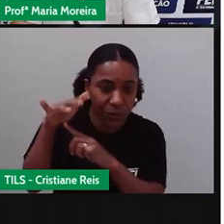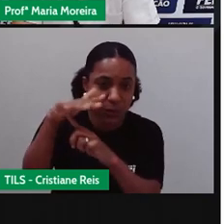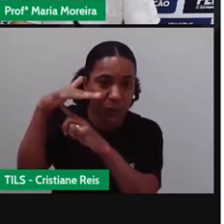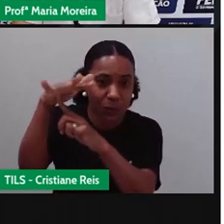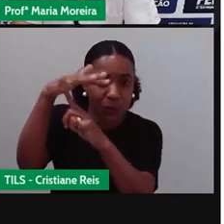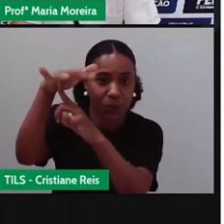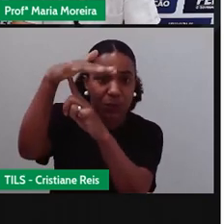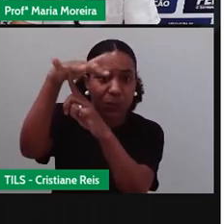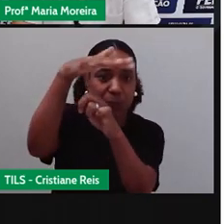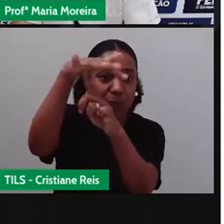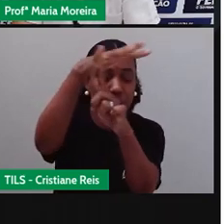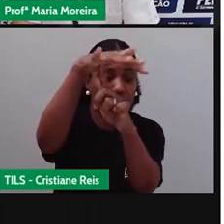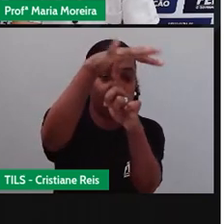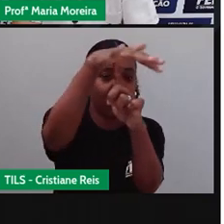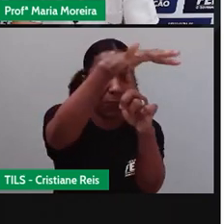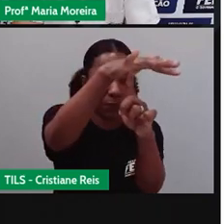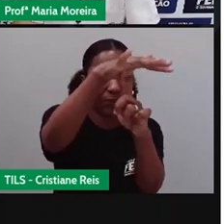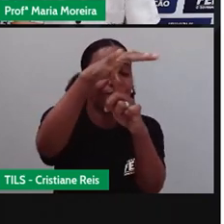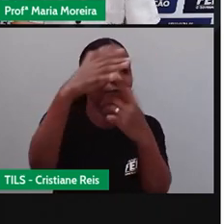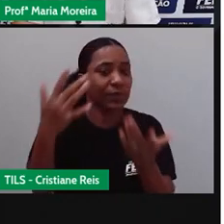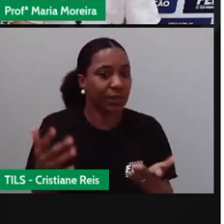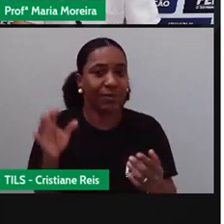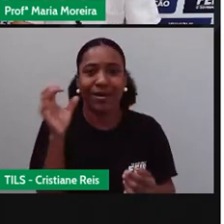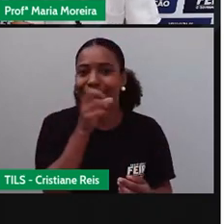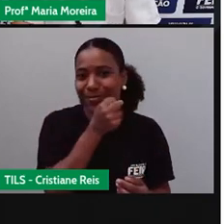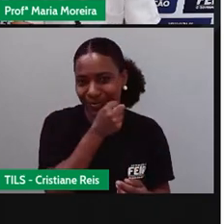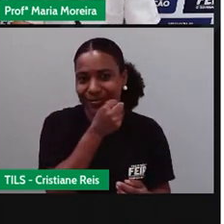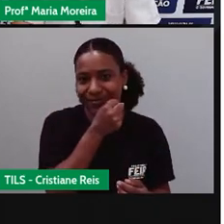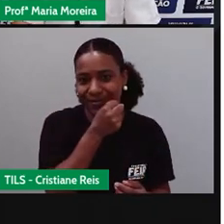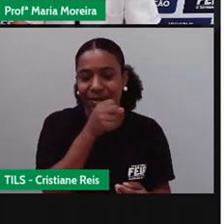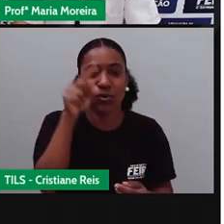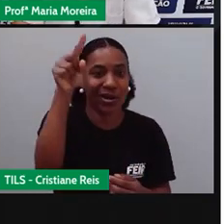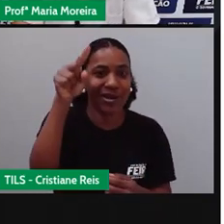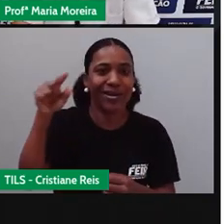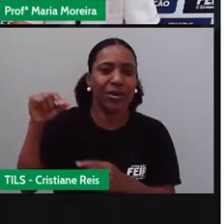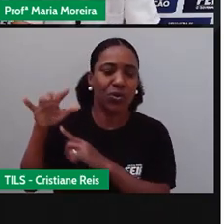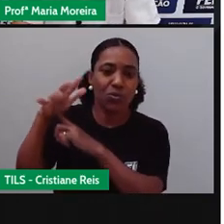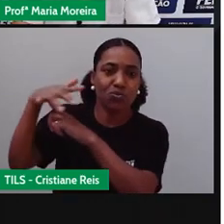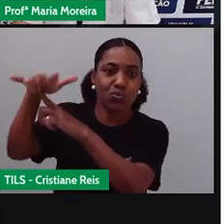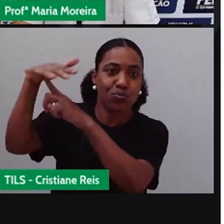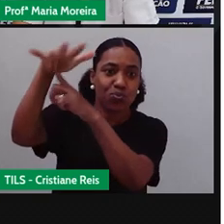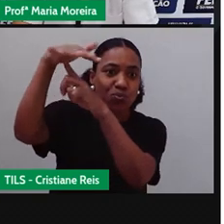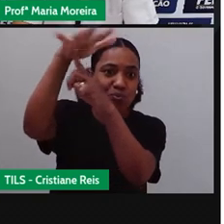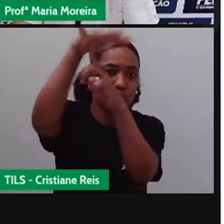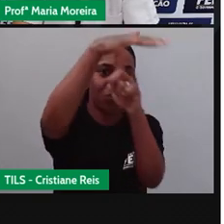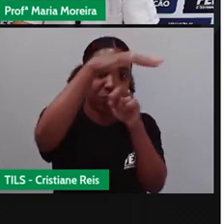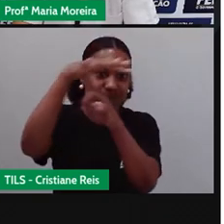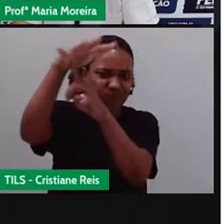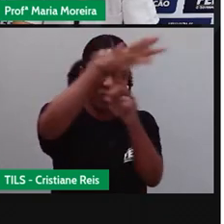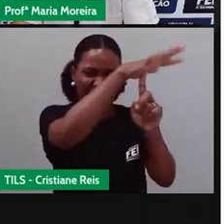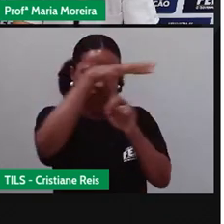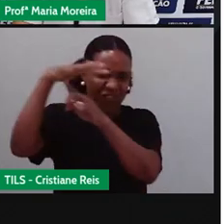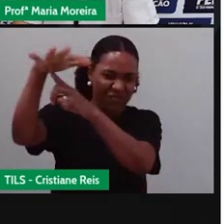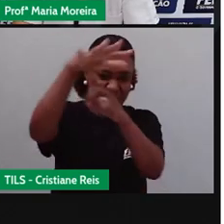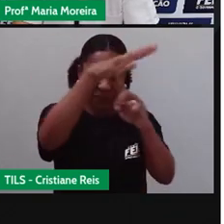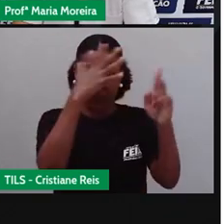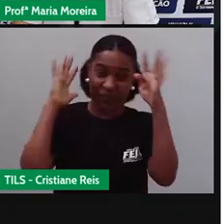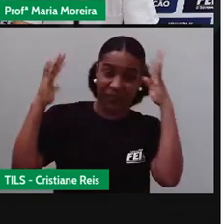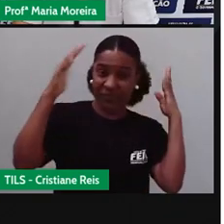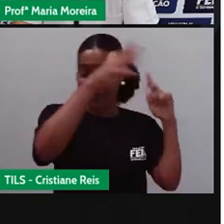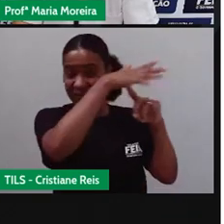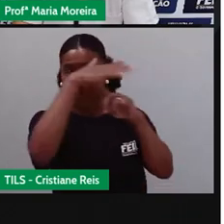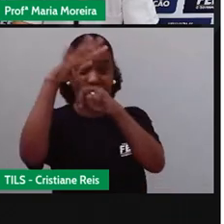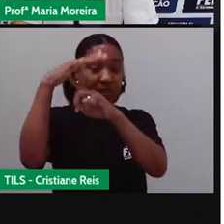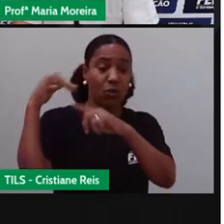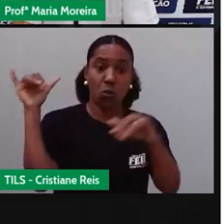que os veículos terrestres. Por quê? Porque, obviamente, eles não vão enfrentar trânsito. Não vai ter engarrafamento. Já pensou? Engarrafamento de helicóptero, engarrafamento